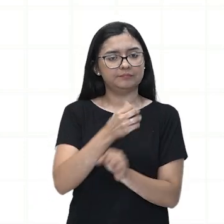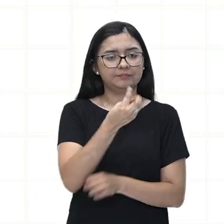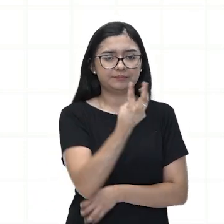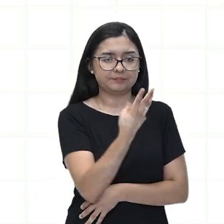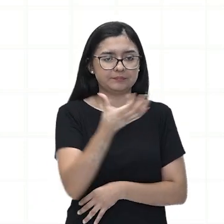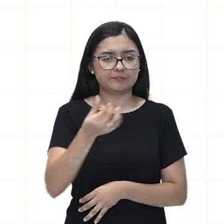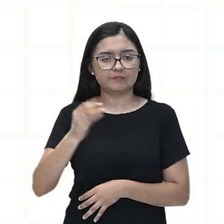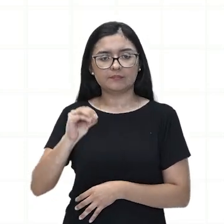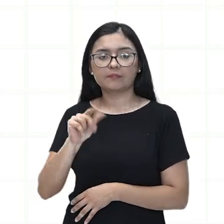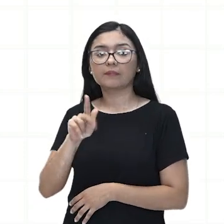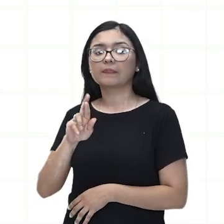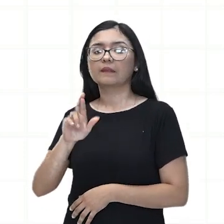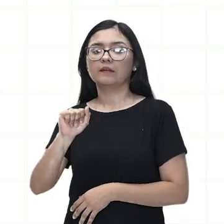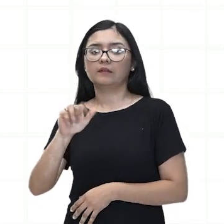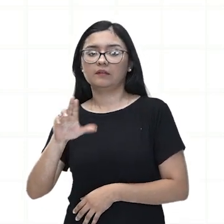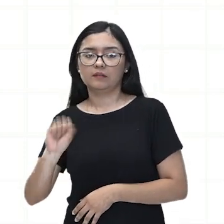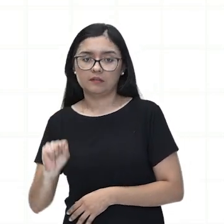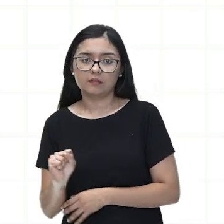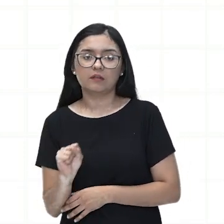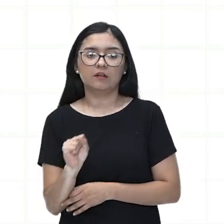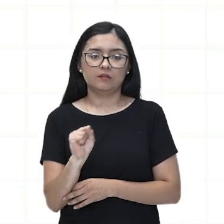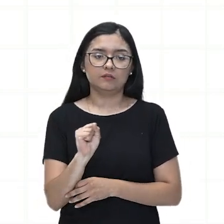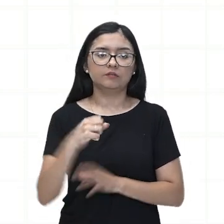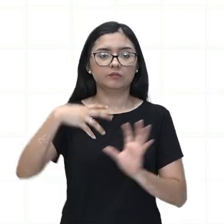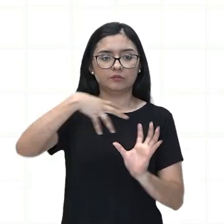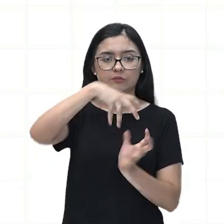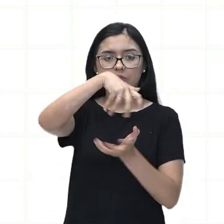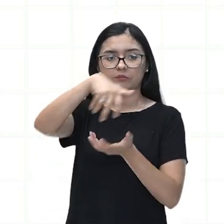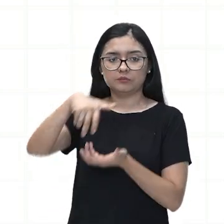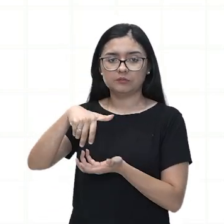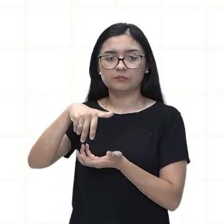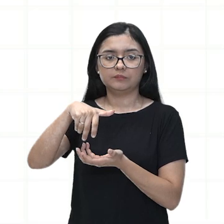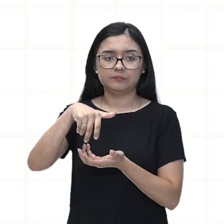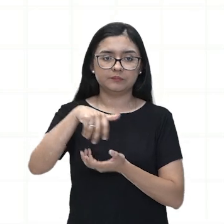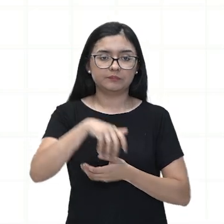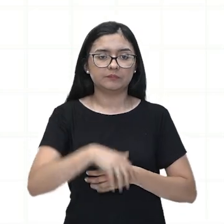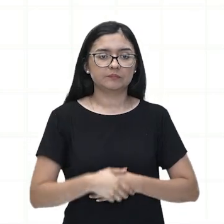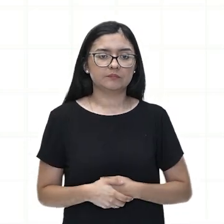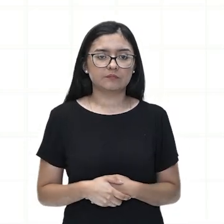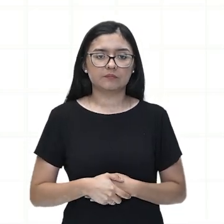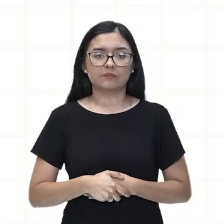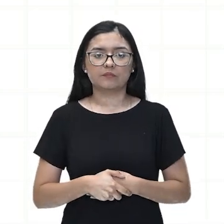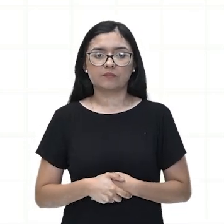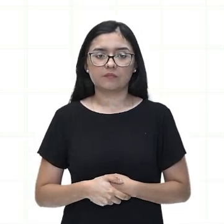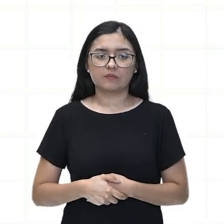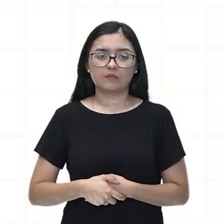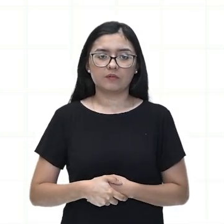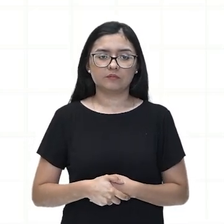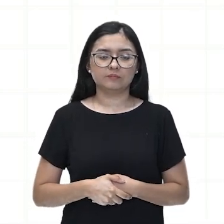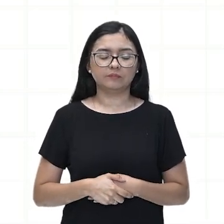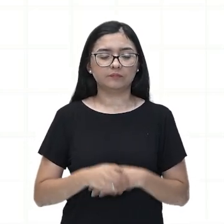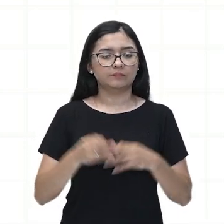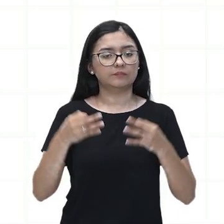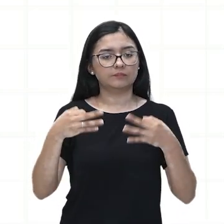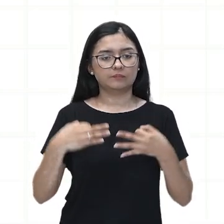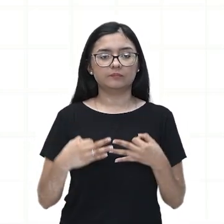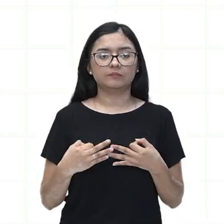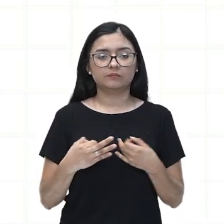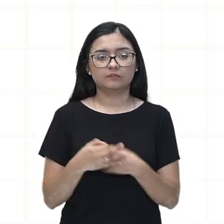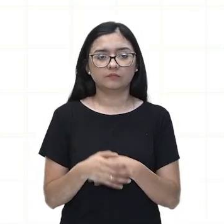360 graus da circunferência do nosso planeta terrestre, certo?